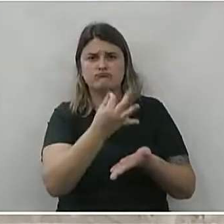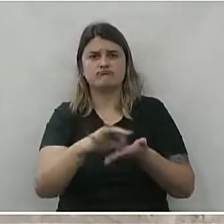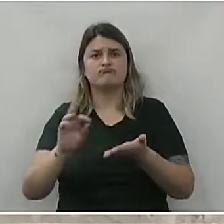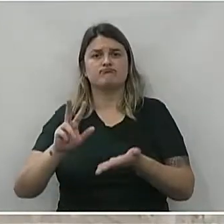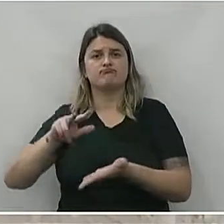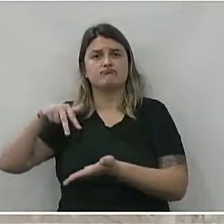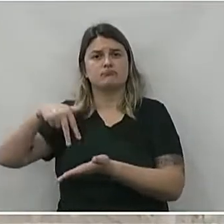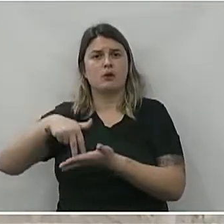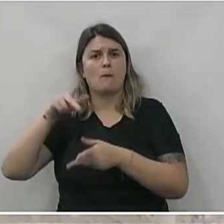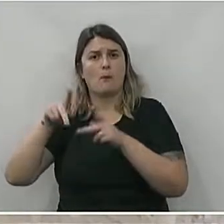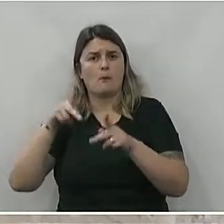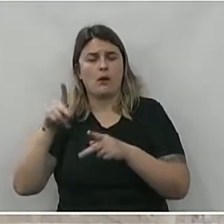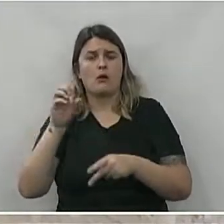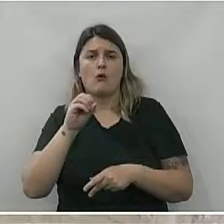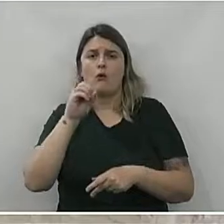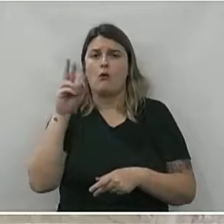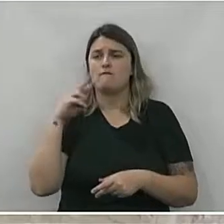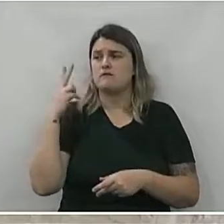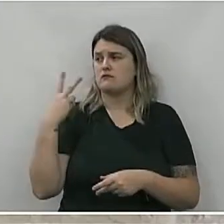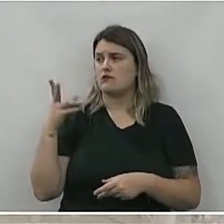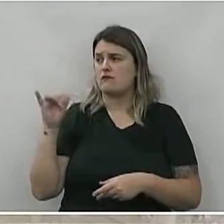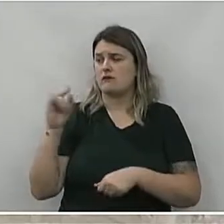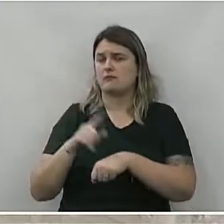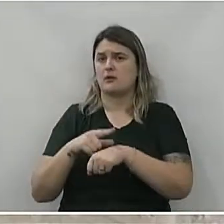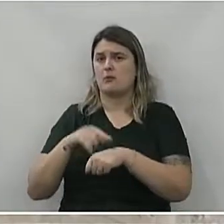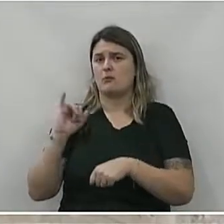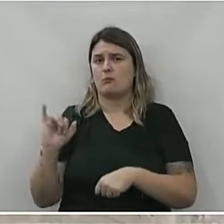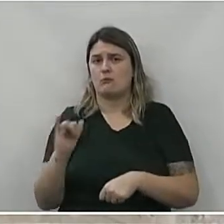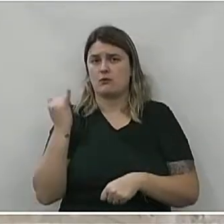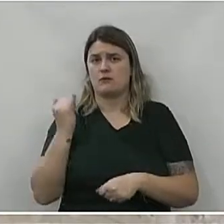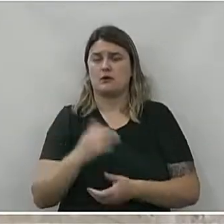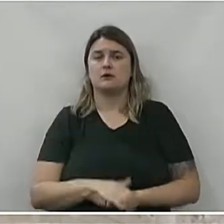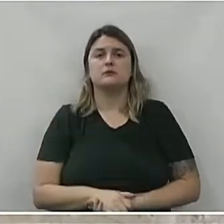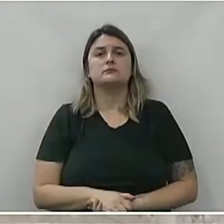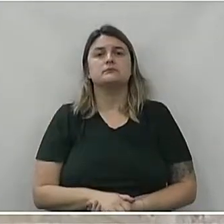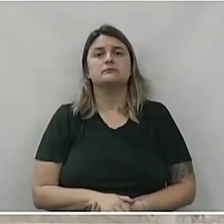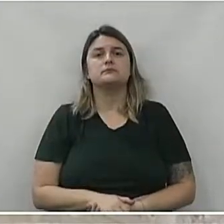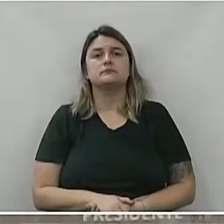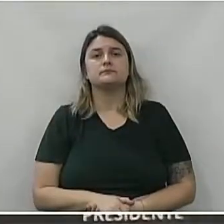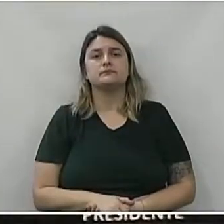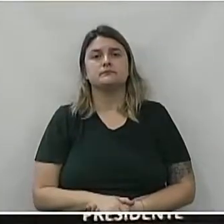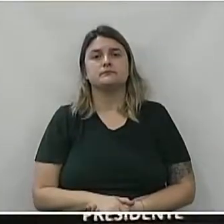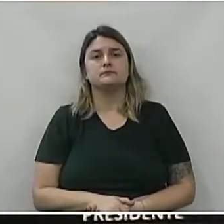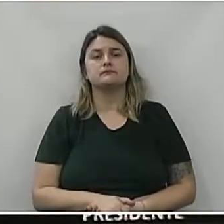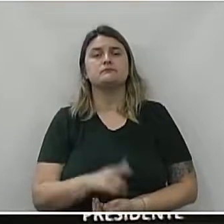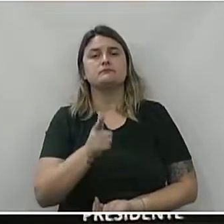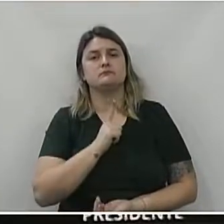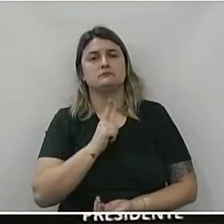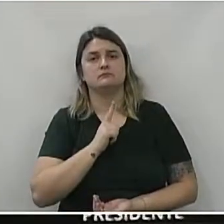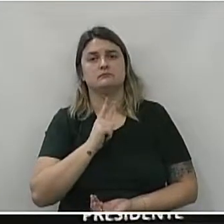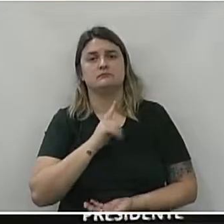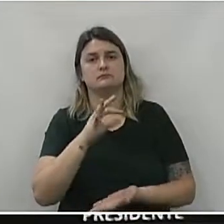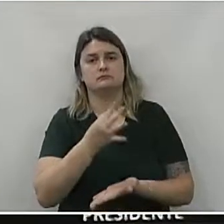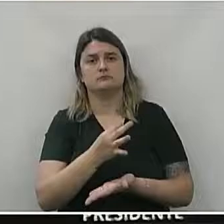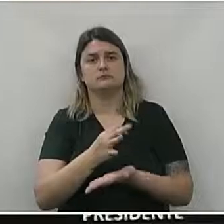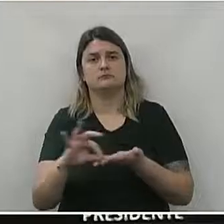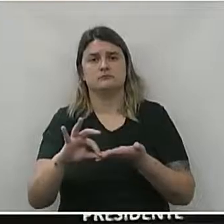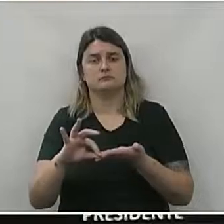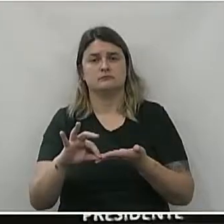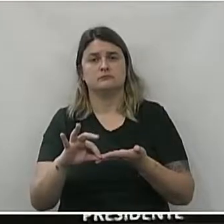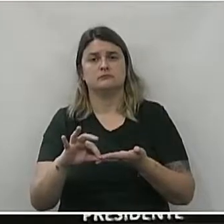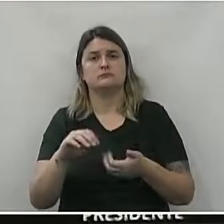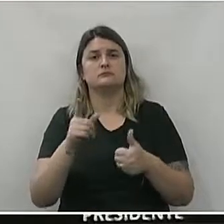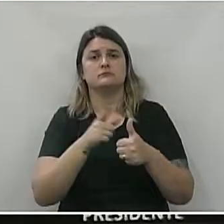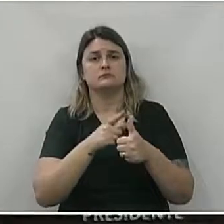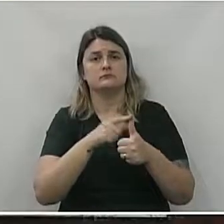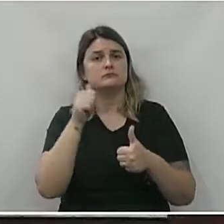na tribuna popular ou algum dos edis inscrito para o uso da tribuna no horário do expediente. Encontram-se inscritos